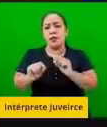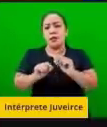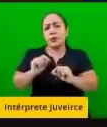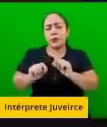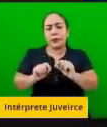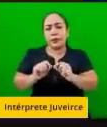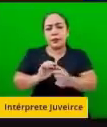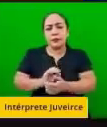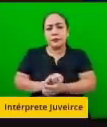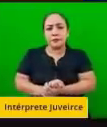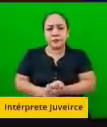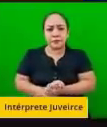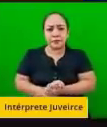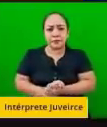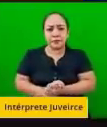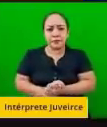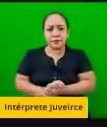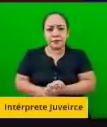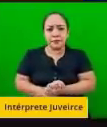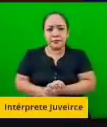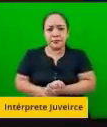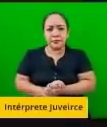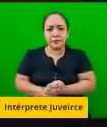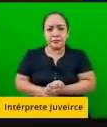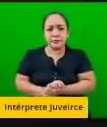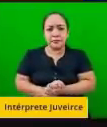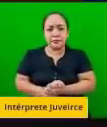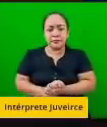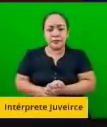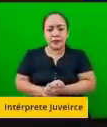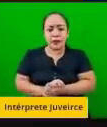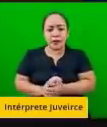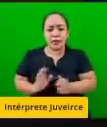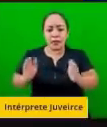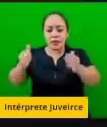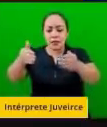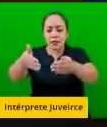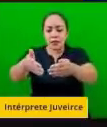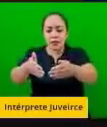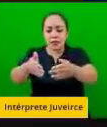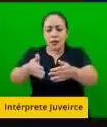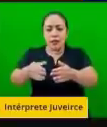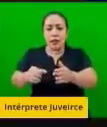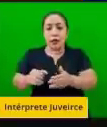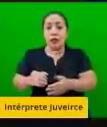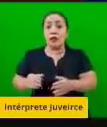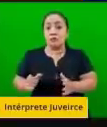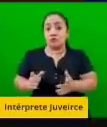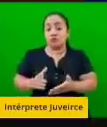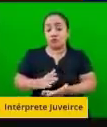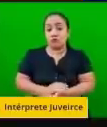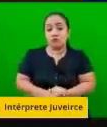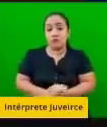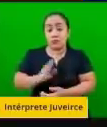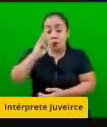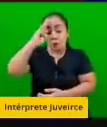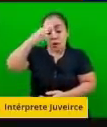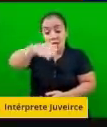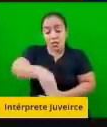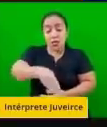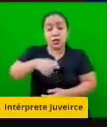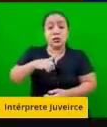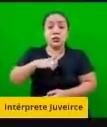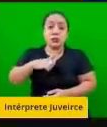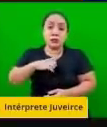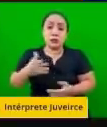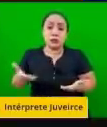de documentos históricos, é o estabelecimento de objetivos para essa habilidade. E para pensar o objetivo dessa